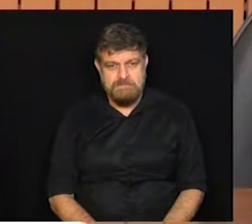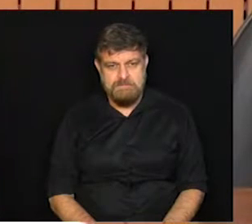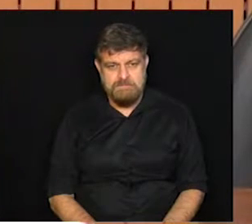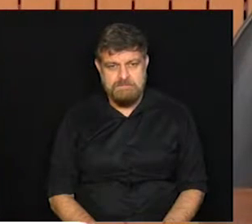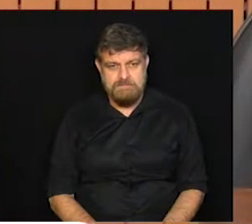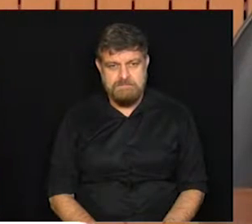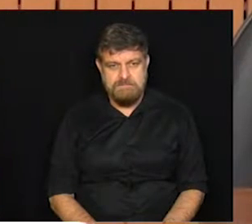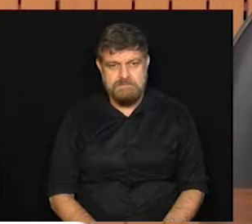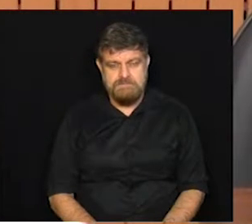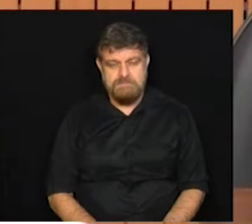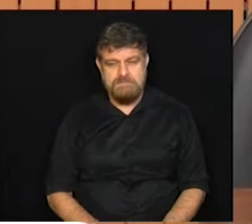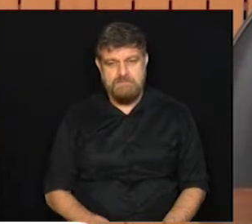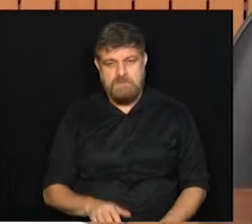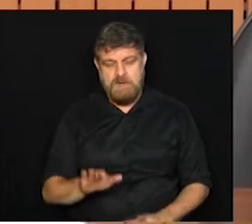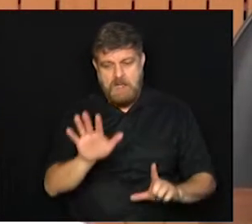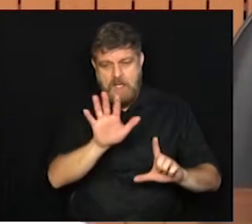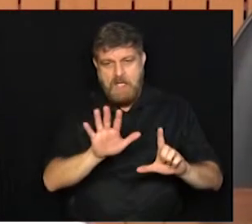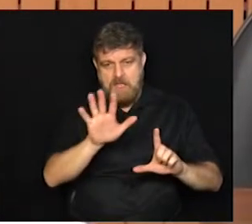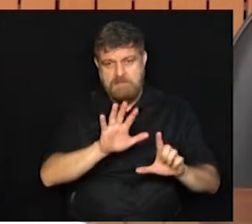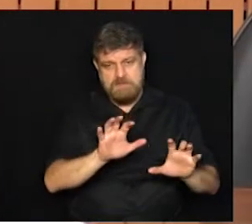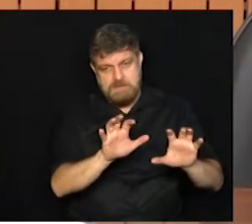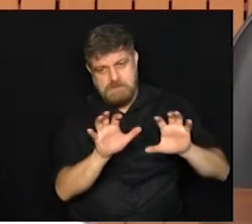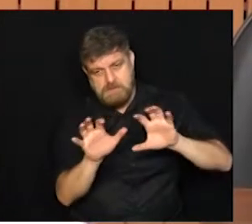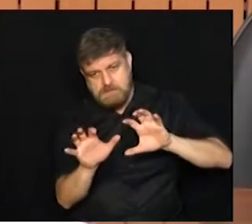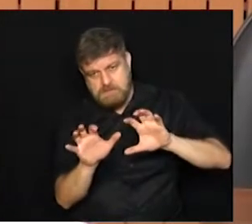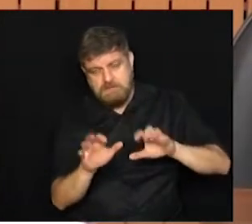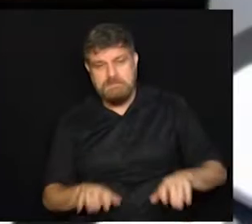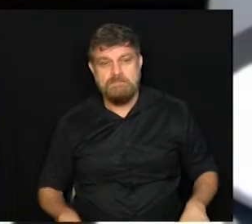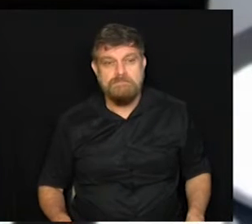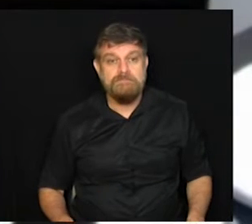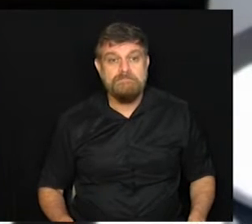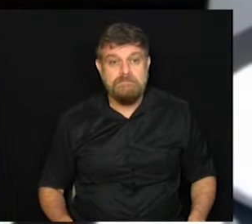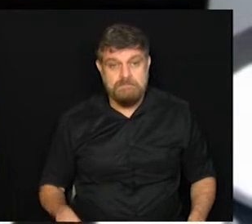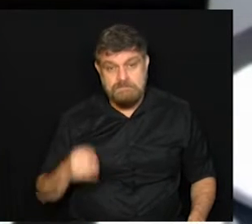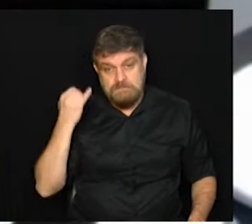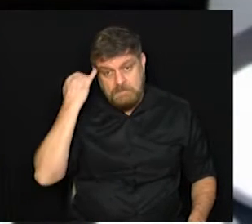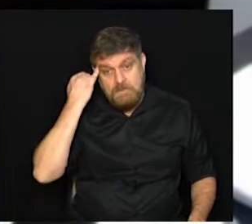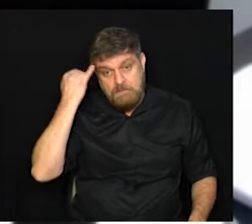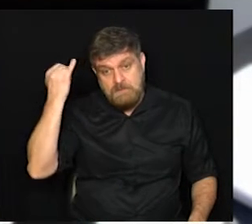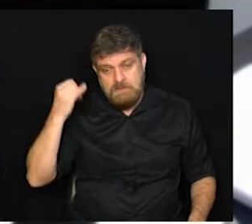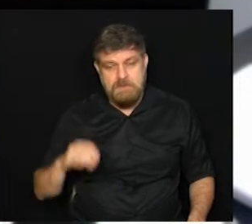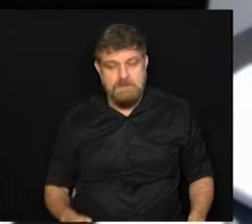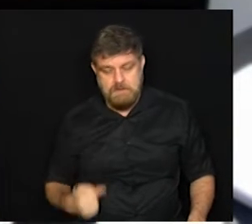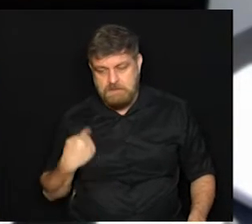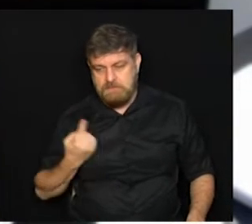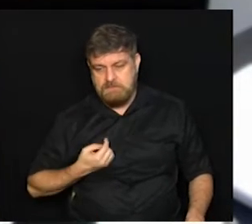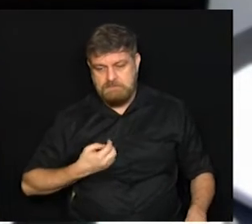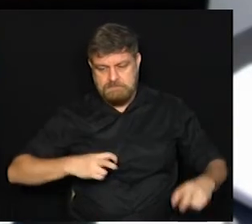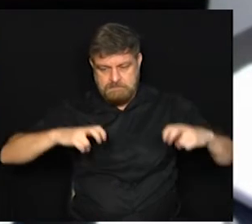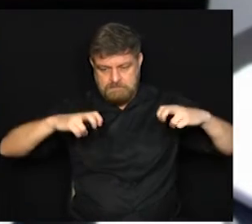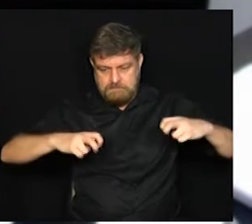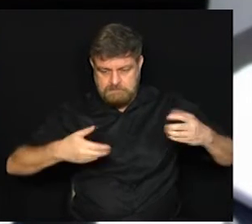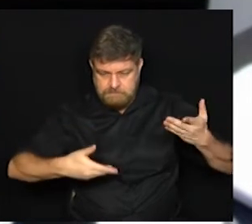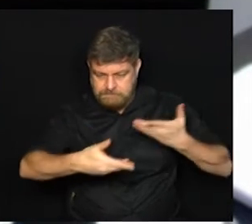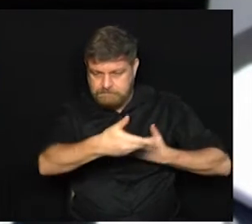Travou, secretário, congelou. Eu acho que é uma ideia nós sentarmos aí com a